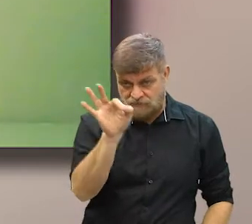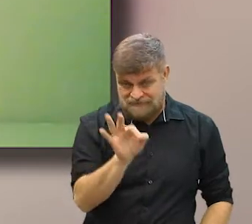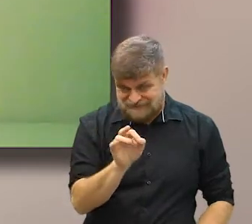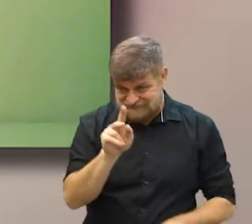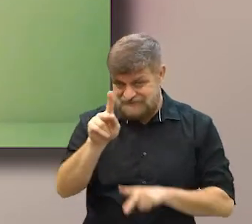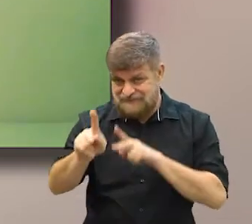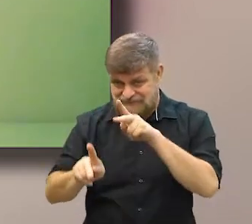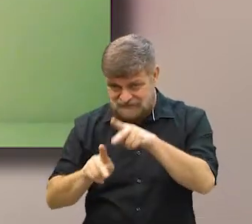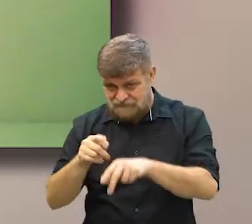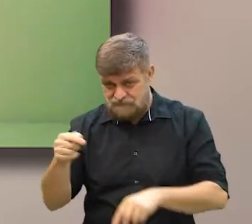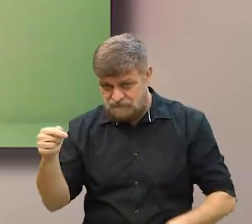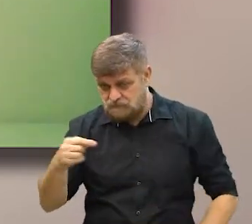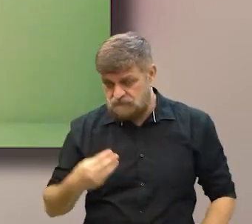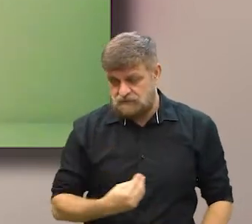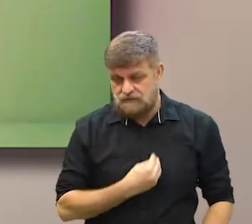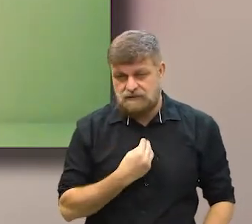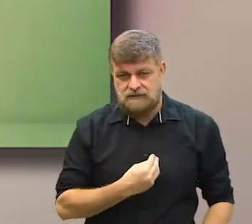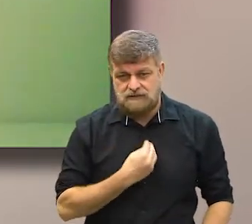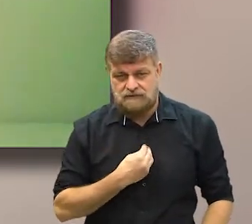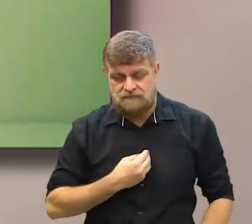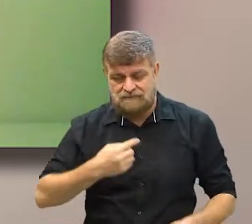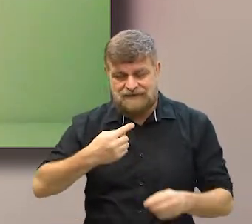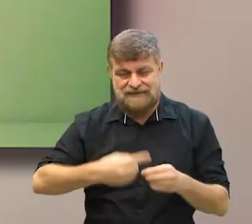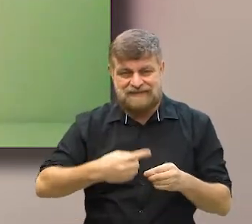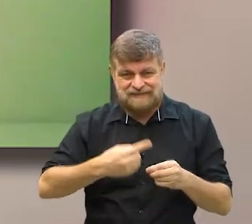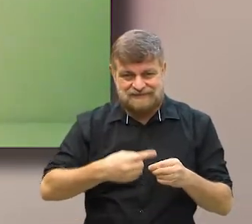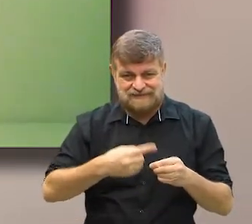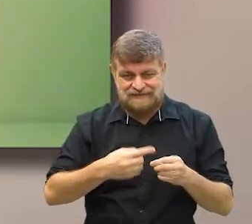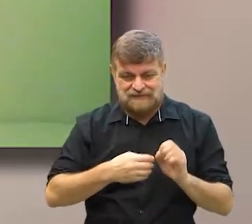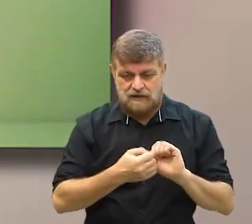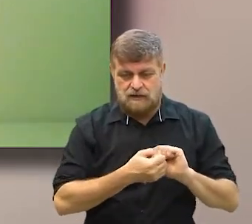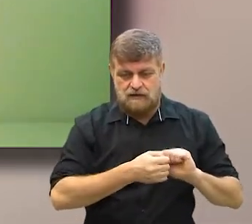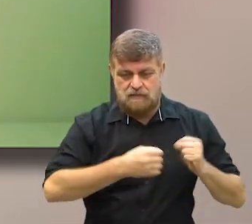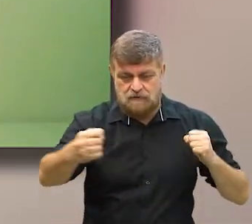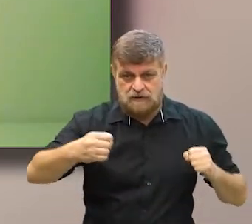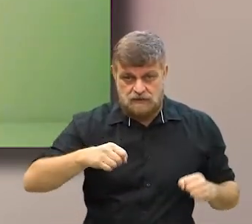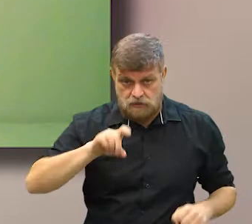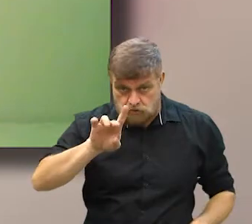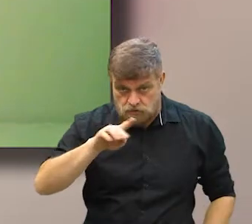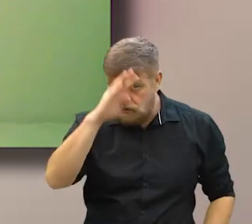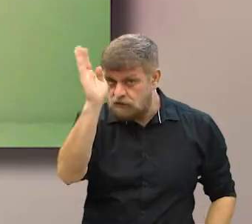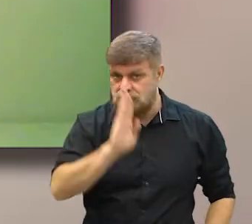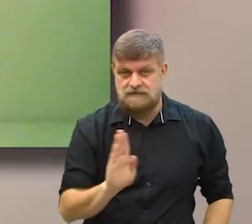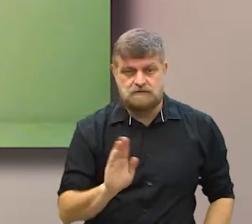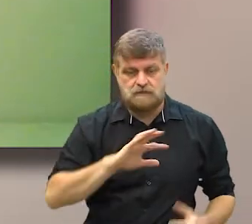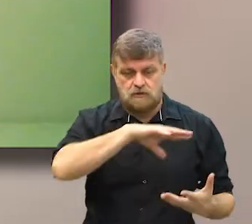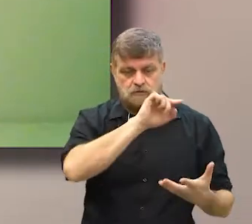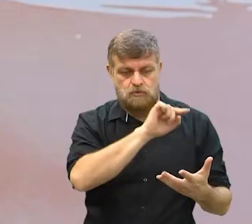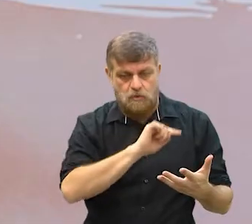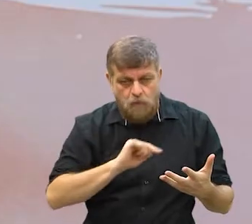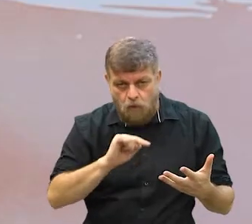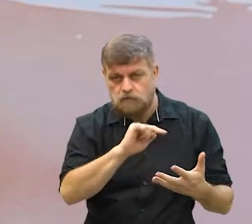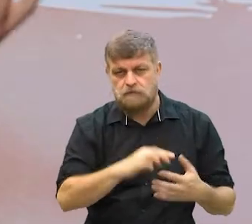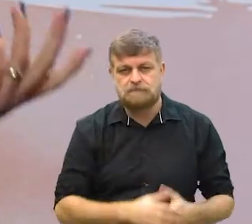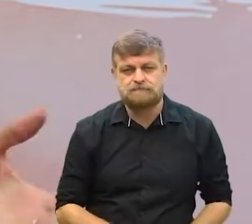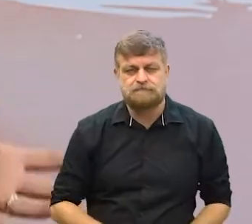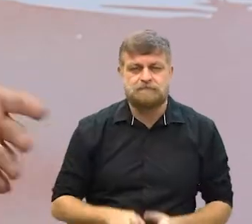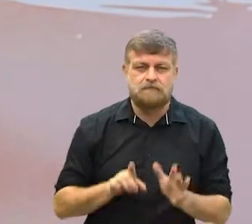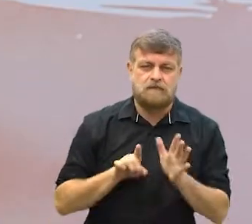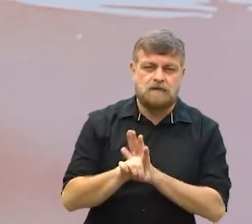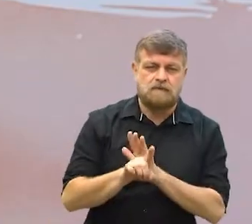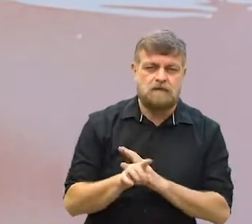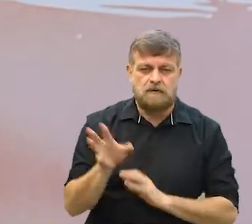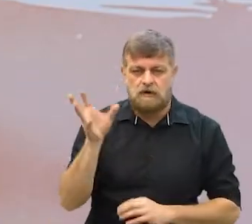das pessoas que vivem em cidades grandes. Isso não é só no Brasil, isso é no mundo inteiro. O